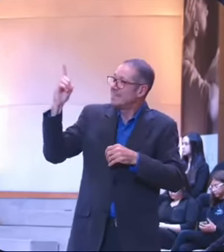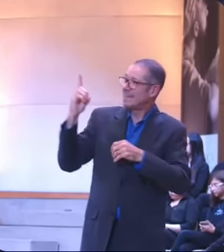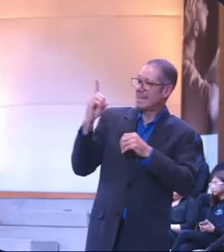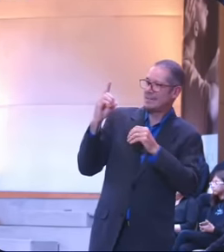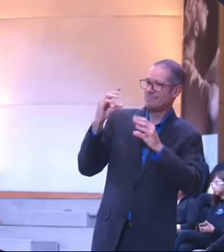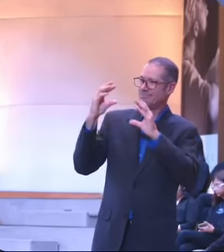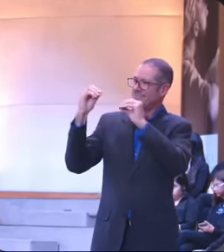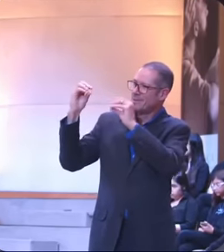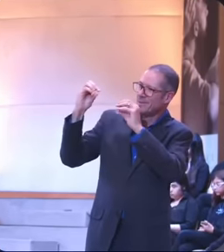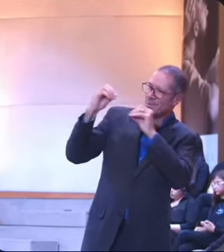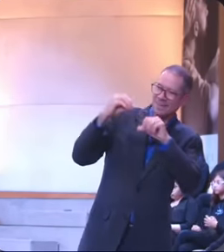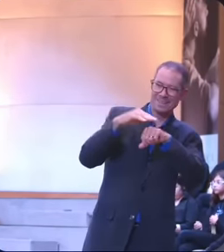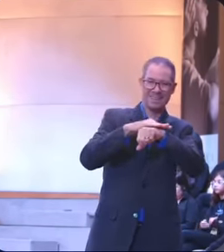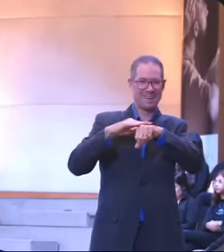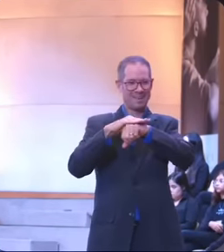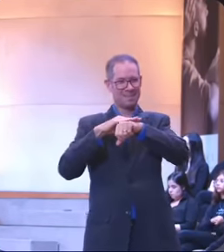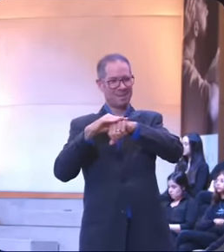ali, né?